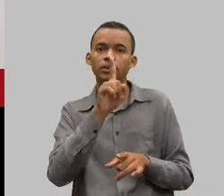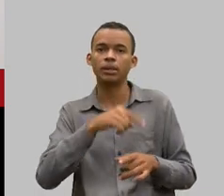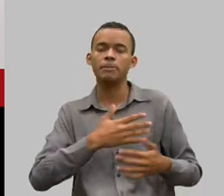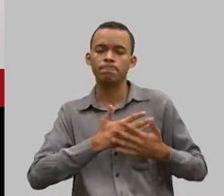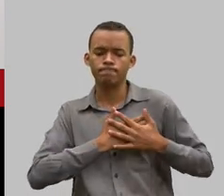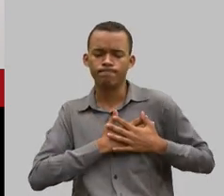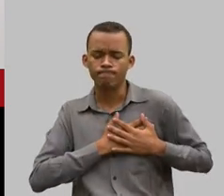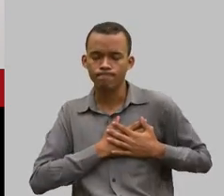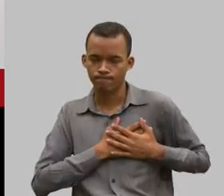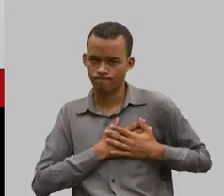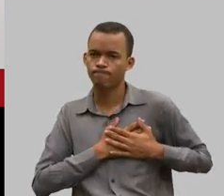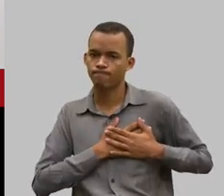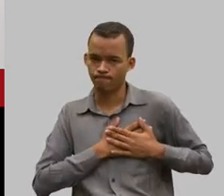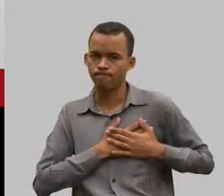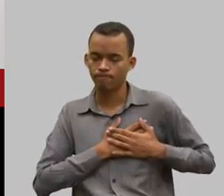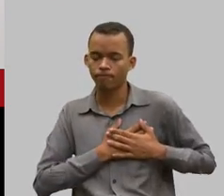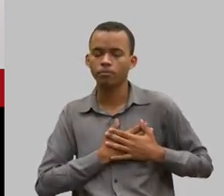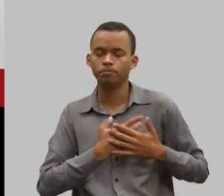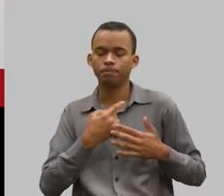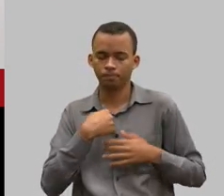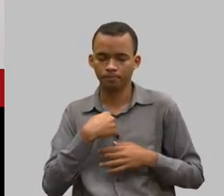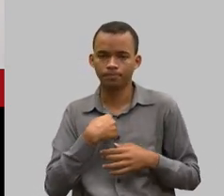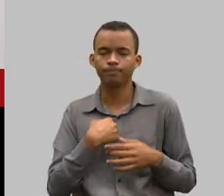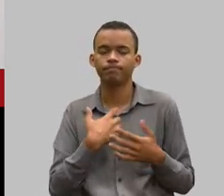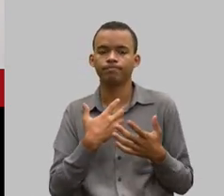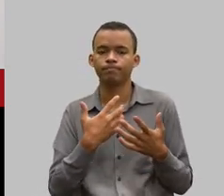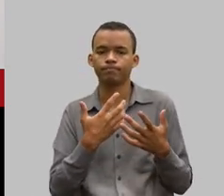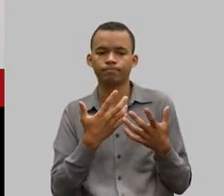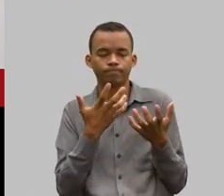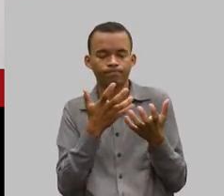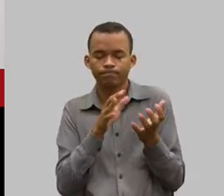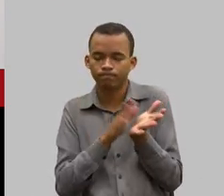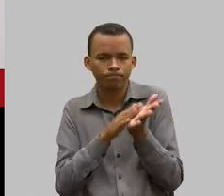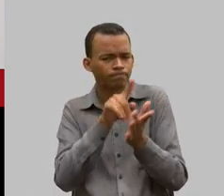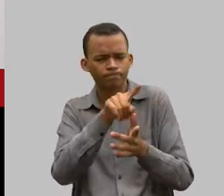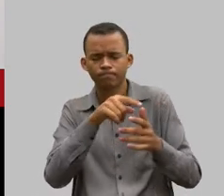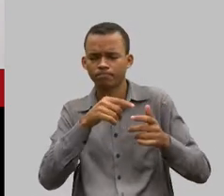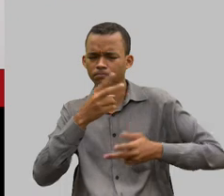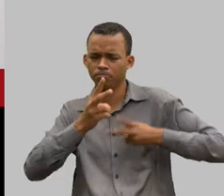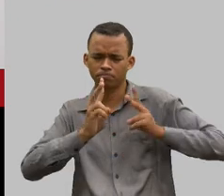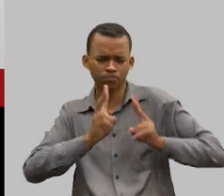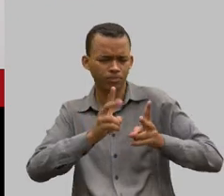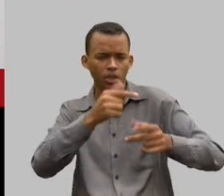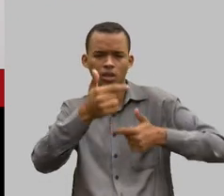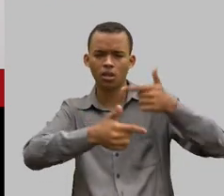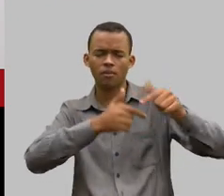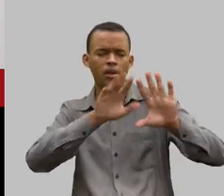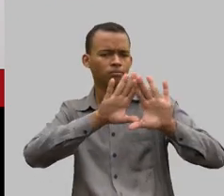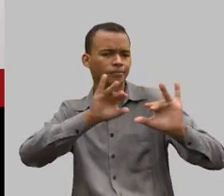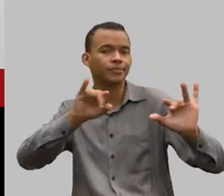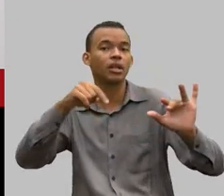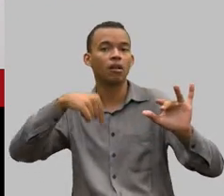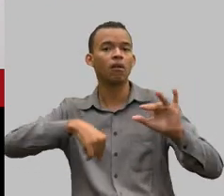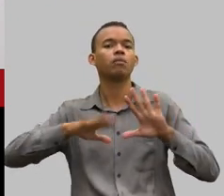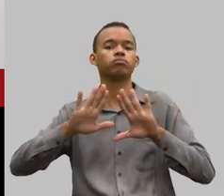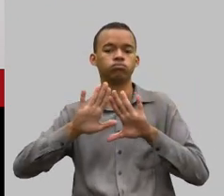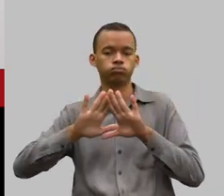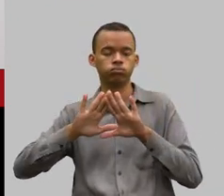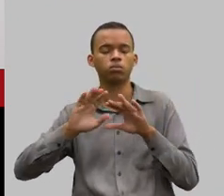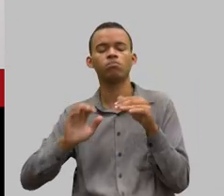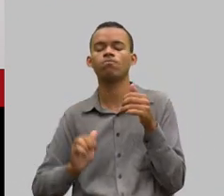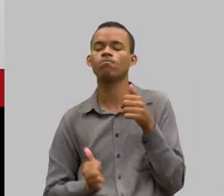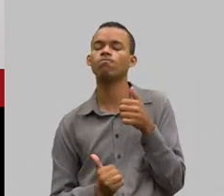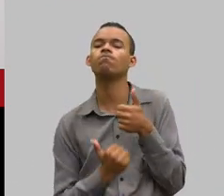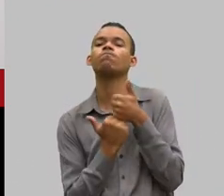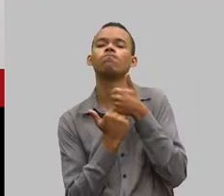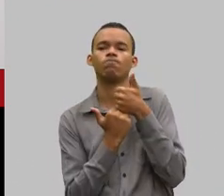também Então siga fazendo ele com a sua máxima tranquilidade porque você está respaldado aqui nesta casa precisar de